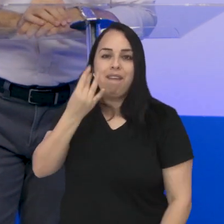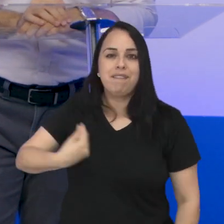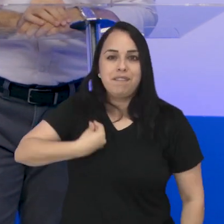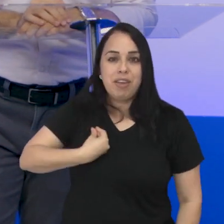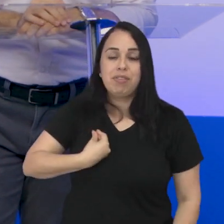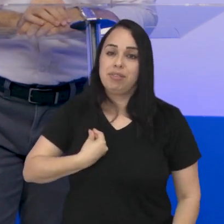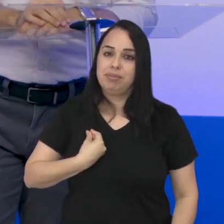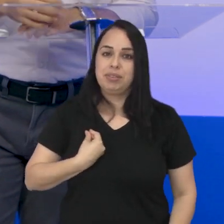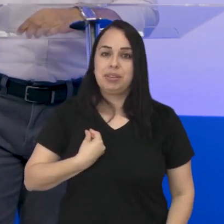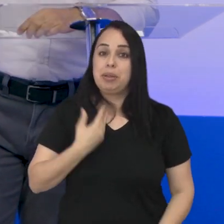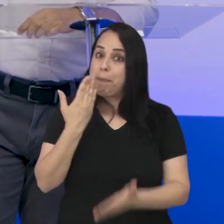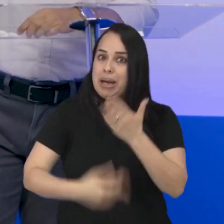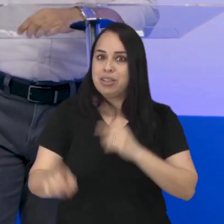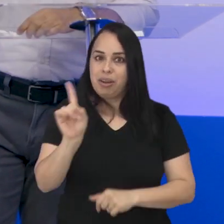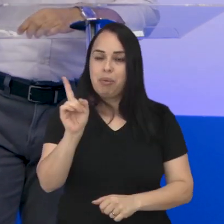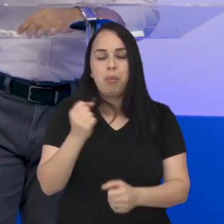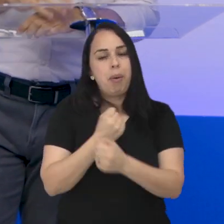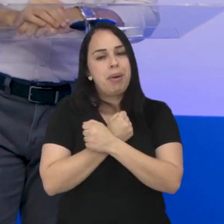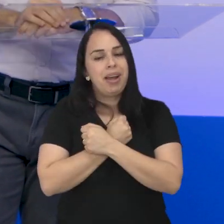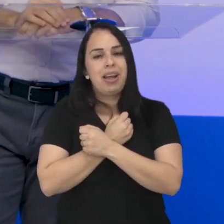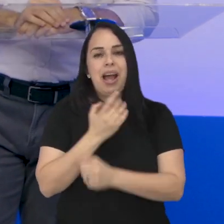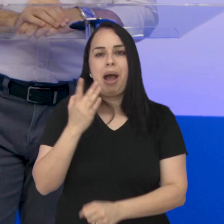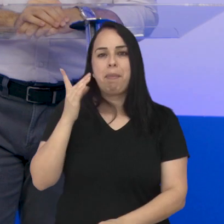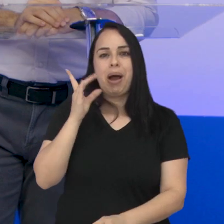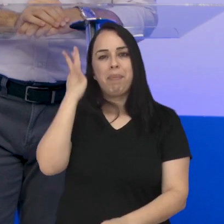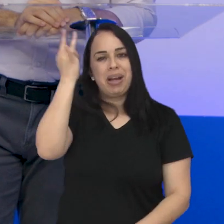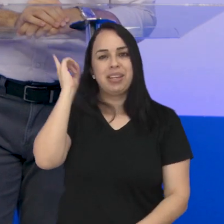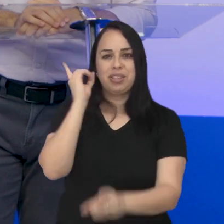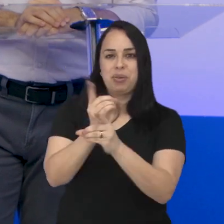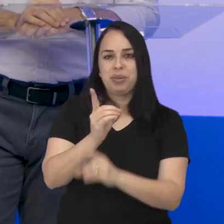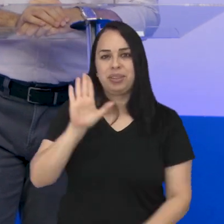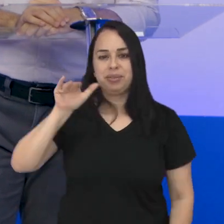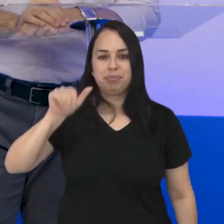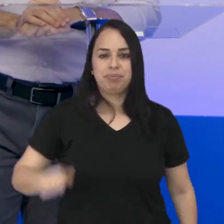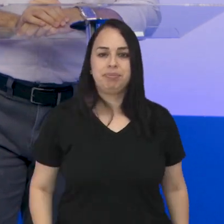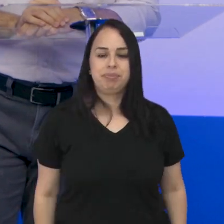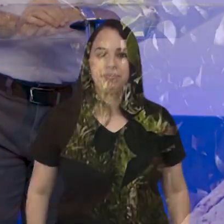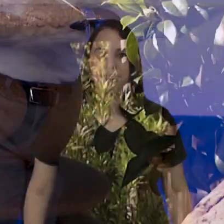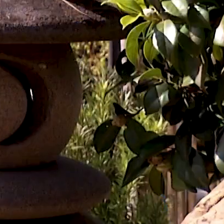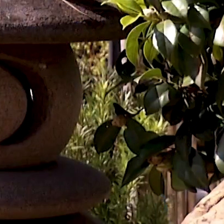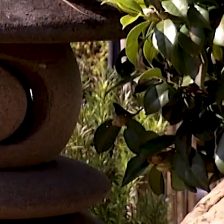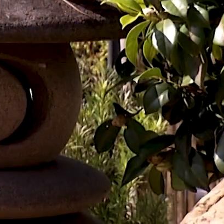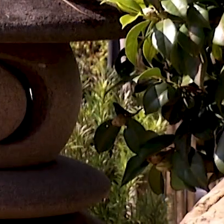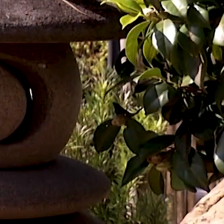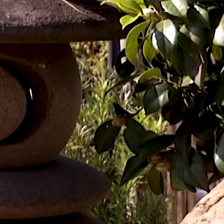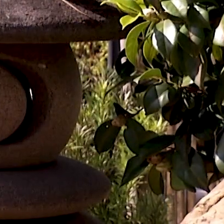de hoje. Então não perca. Um abraço para você e a gente se encontra amanhã. Até mais!